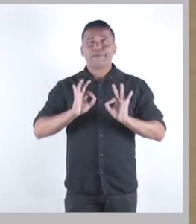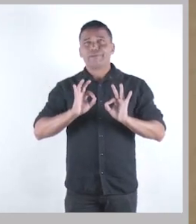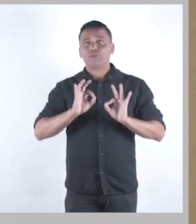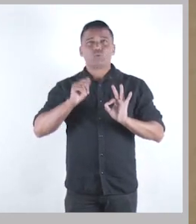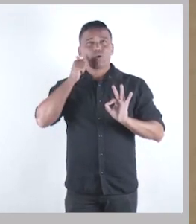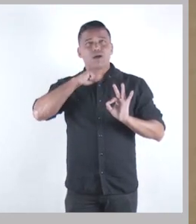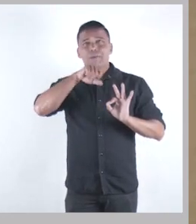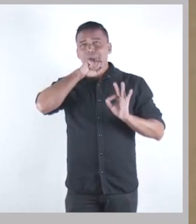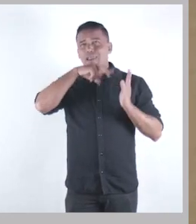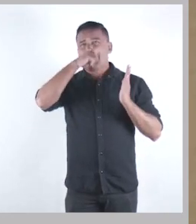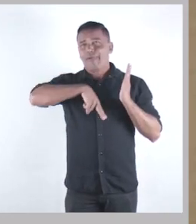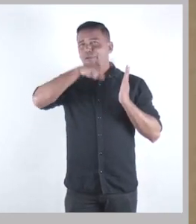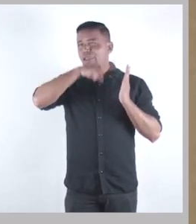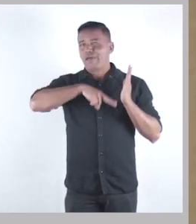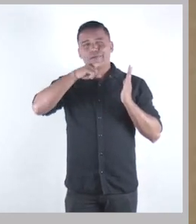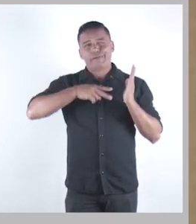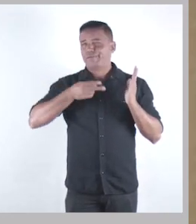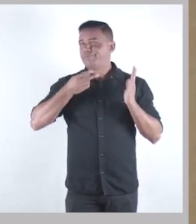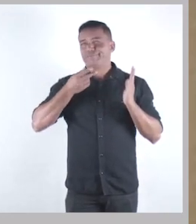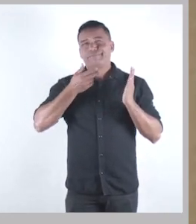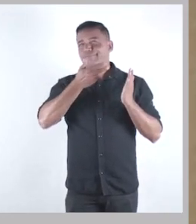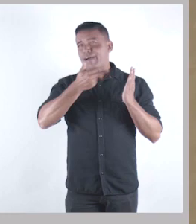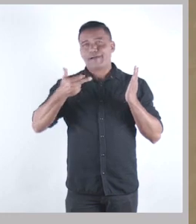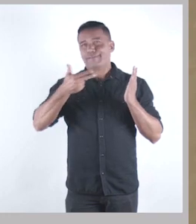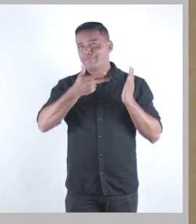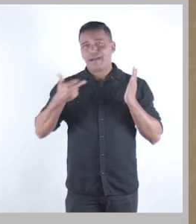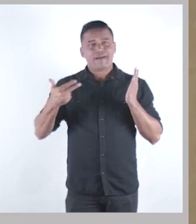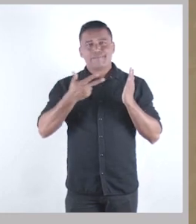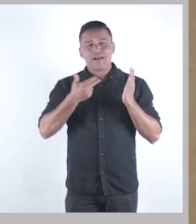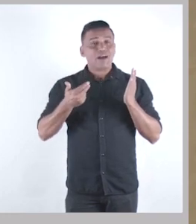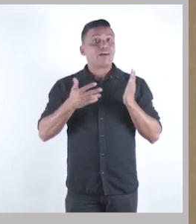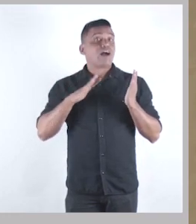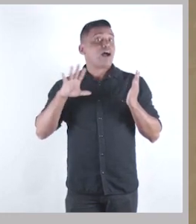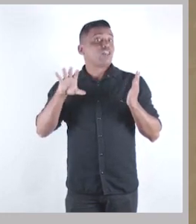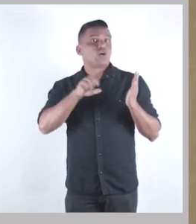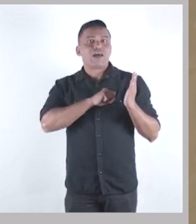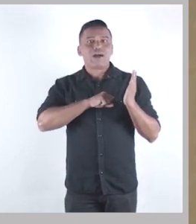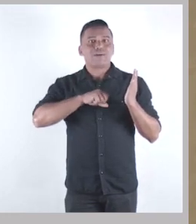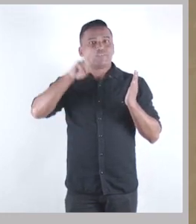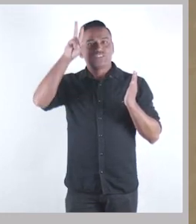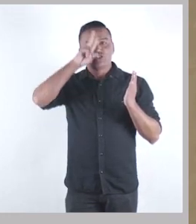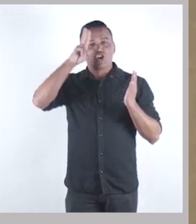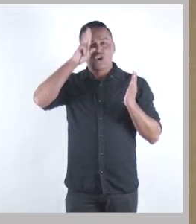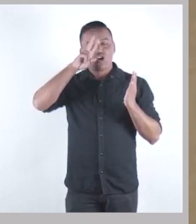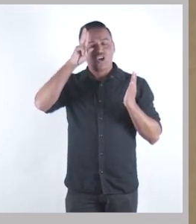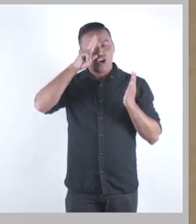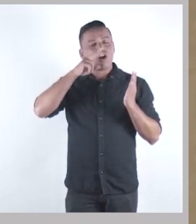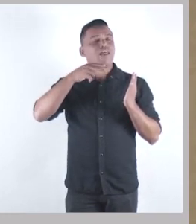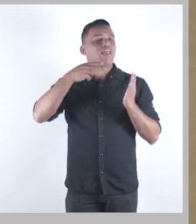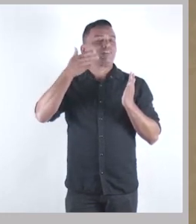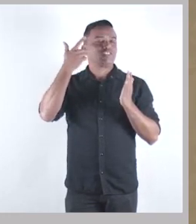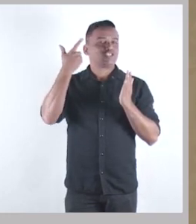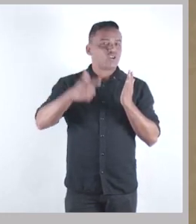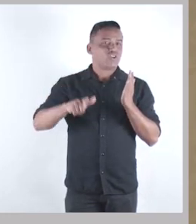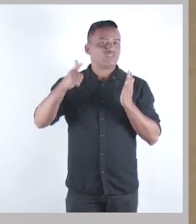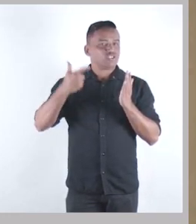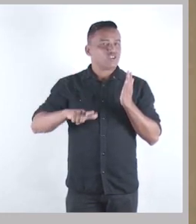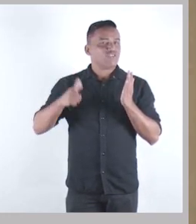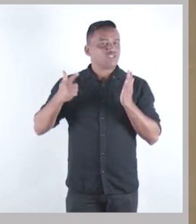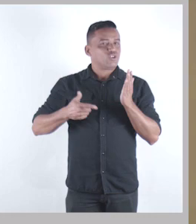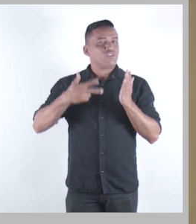sei quantas vezes para mim, quer dizer, perguntas, porque eu gostava dessa história e gostava que fosse ela ler antes de eu aprender a ler. E ela sempre